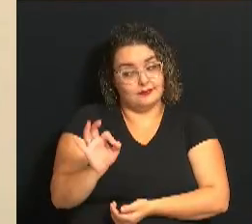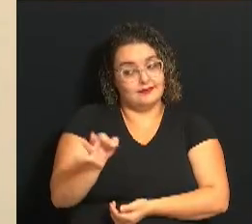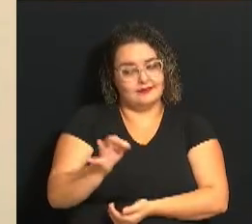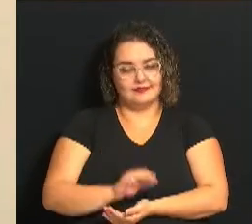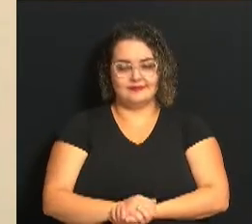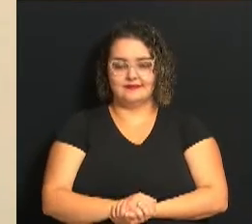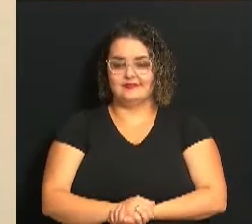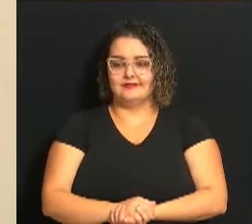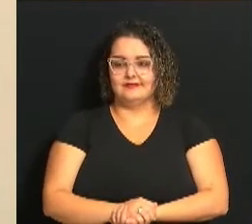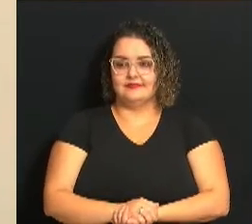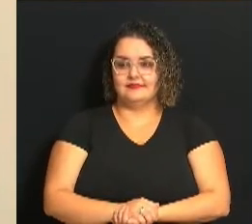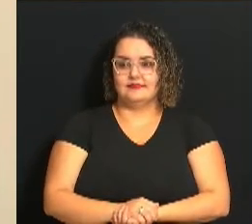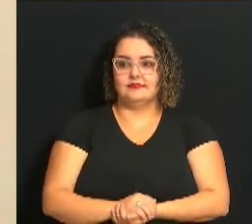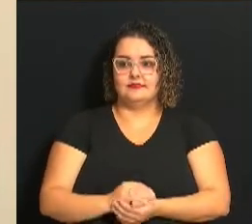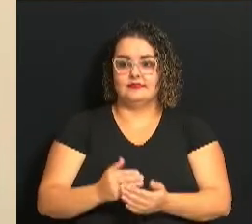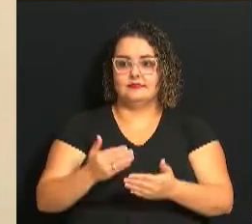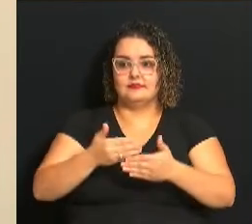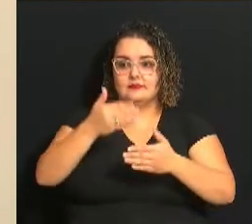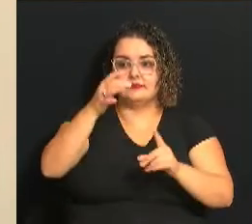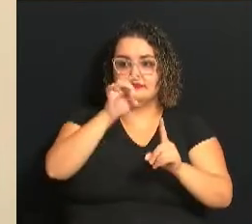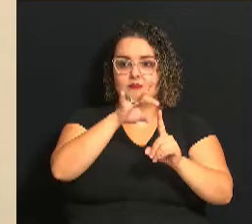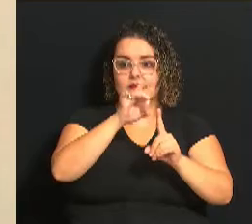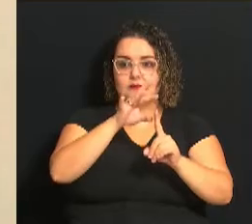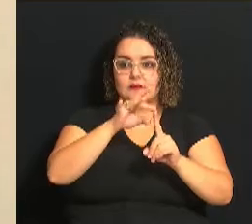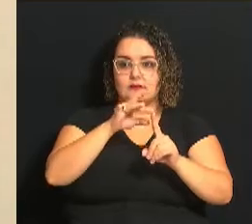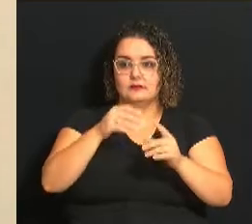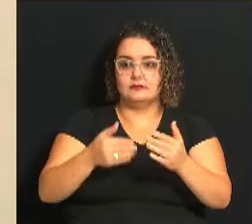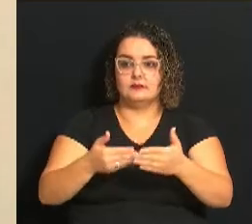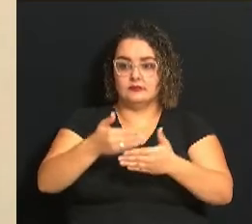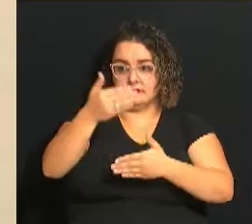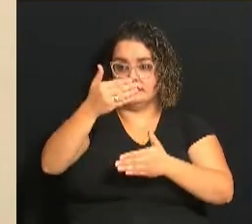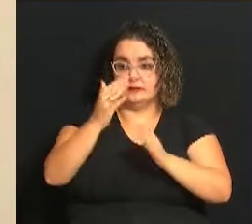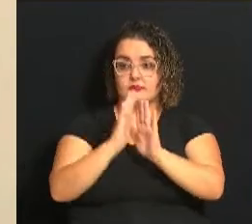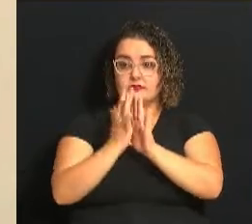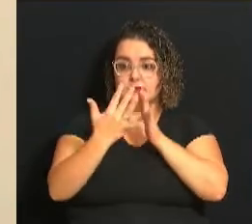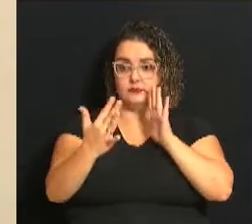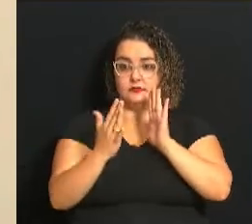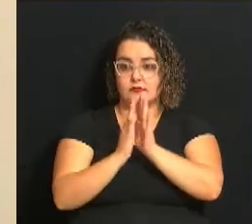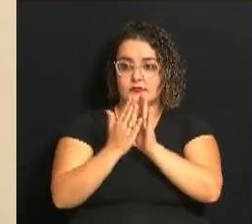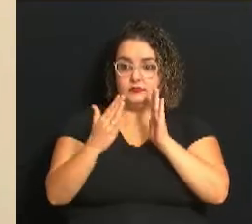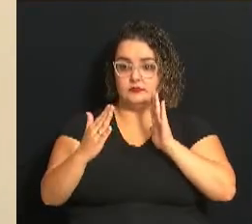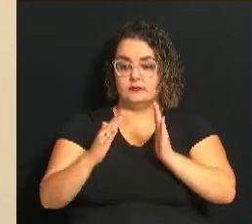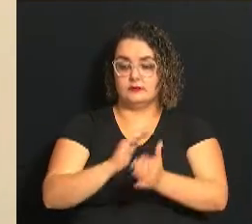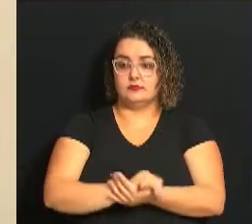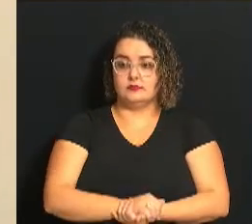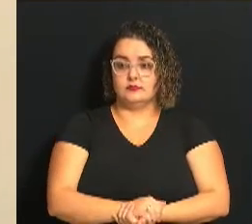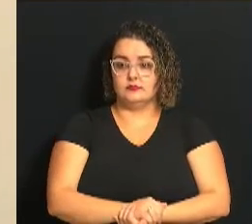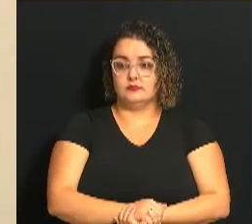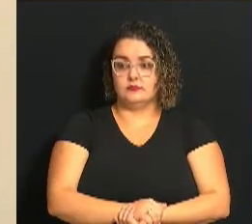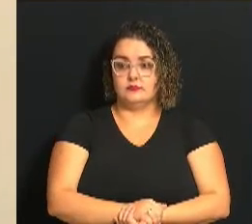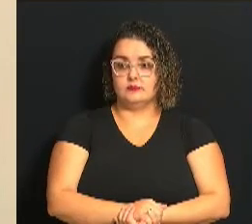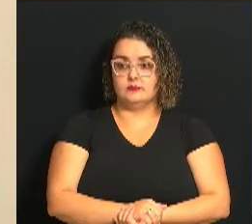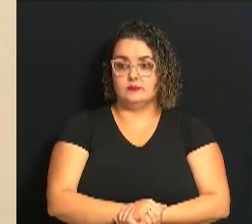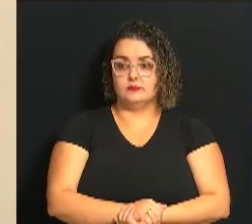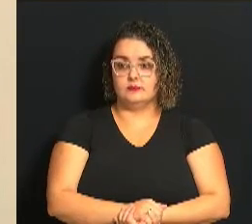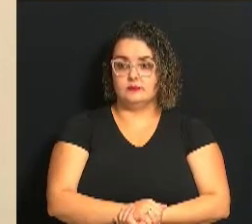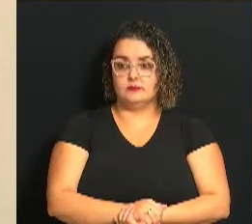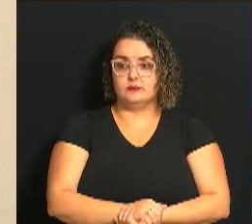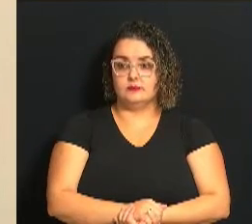são vidros transparentes, são vidros espelhados, né, e que há uma questão de